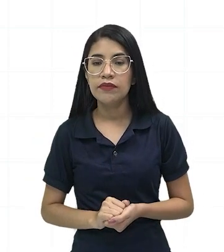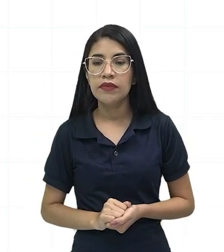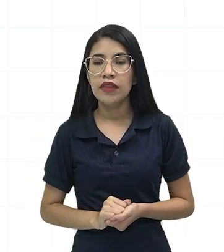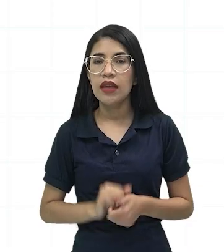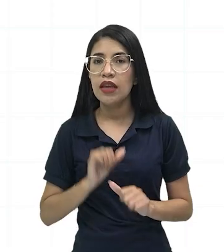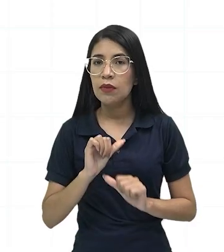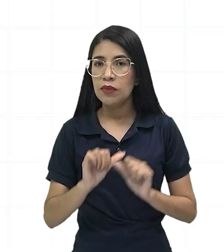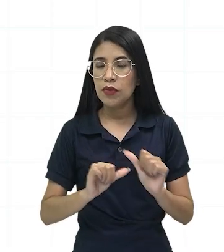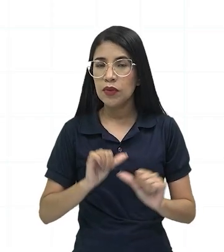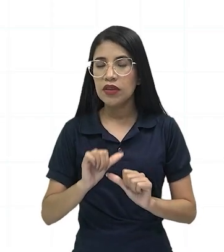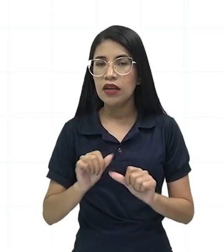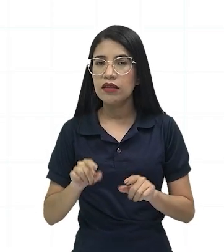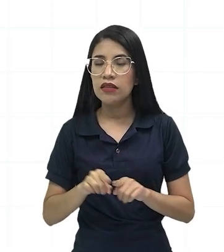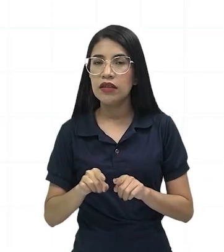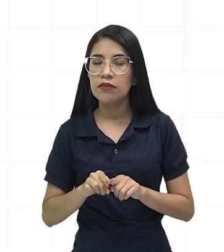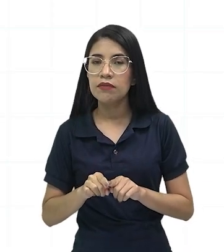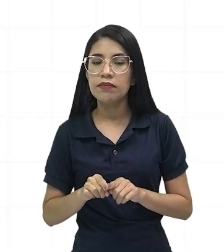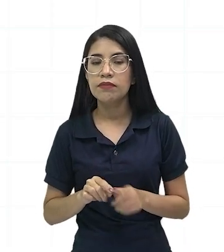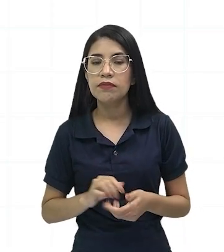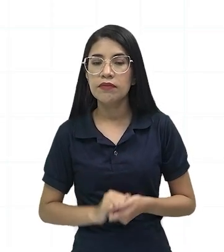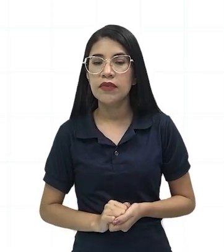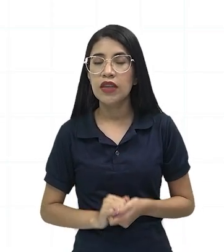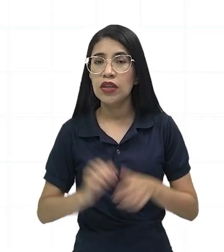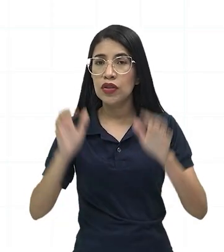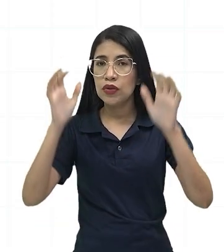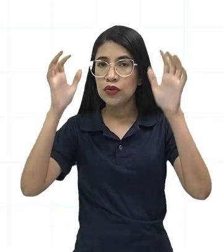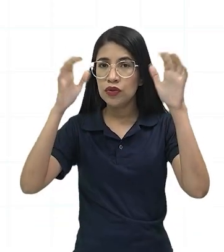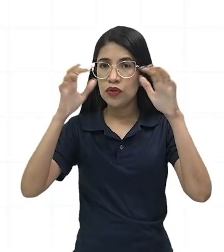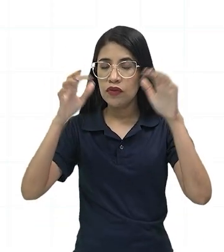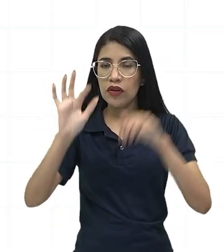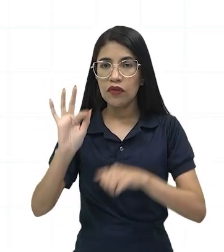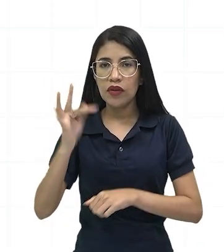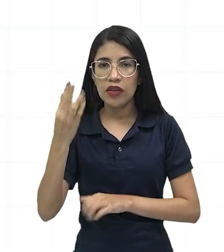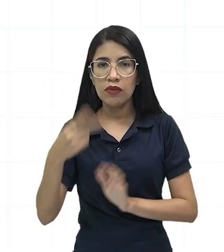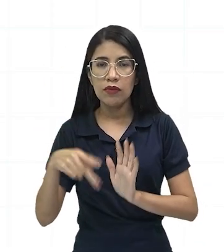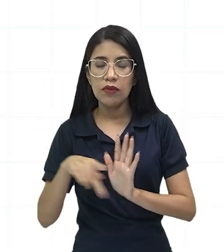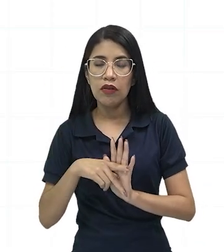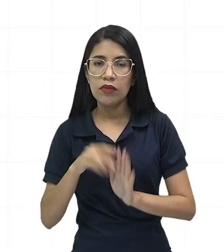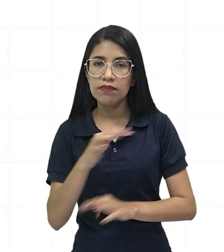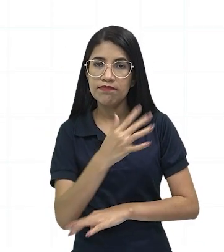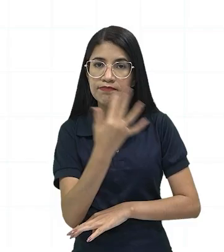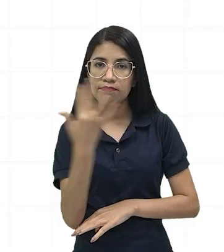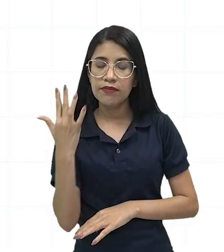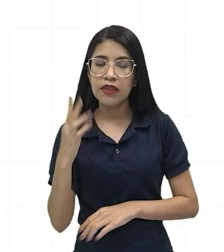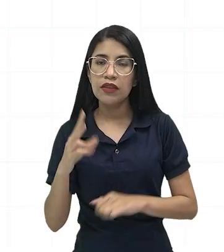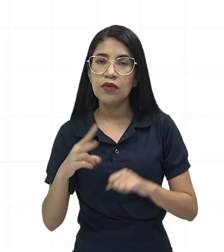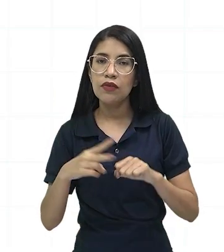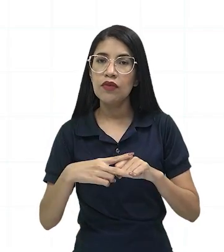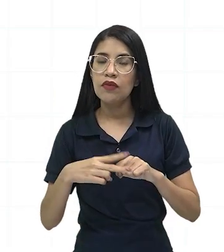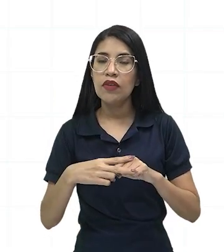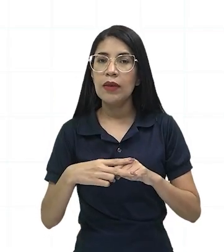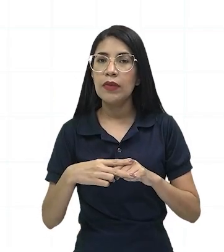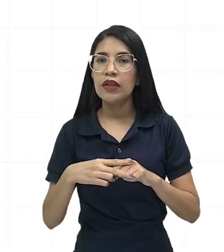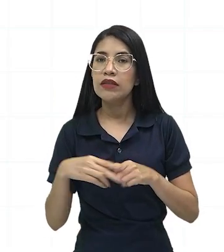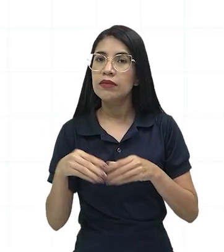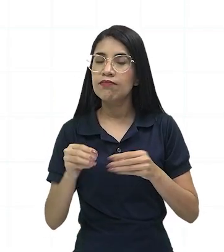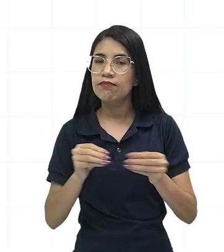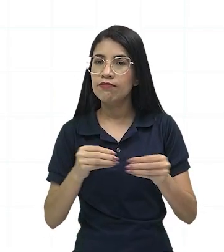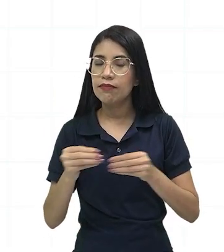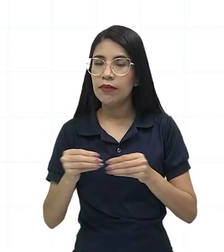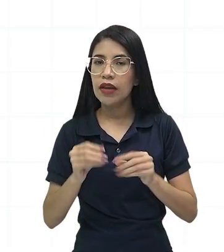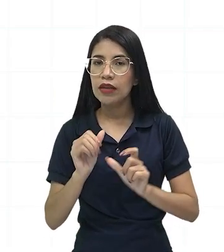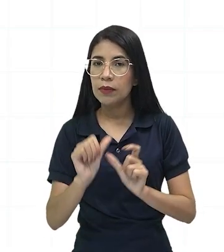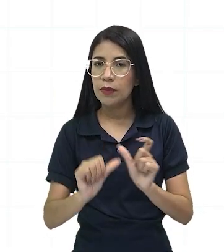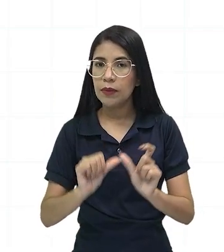a ideia de mudança de estado, e chover, que é o fenômeno da natureza. Então, os verbos eles são bastante flexíveis, não